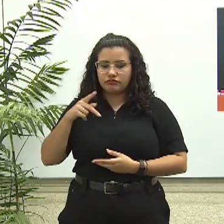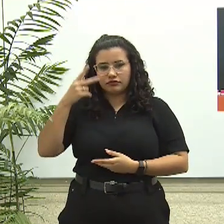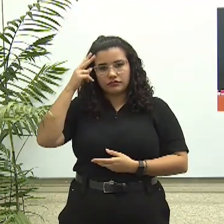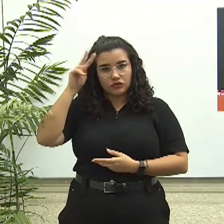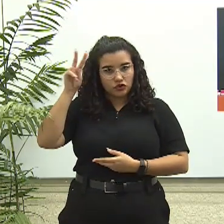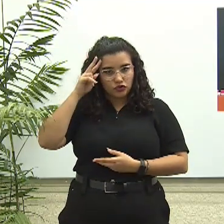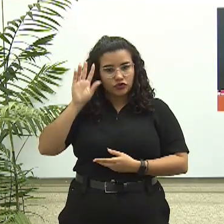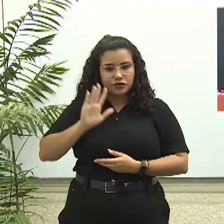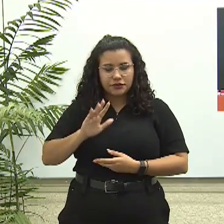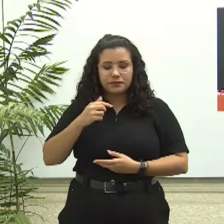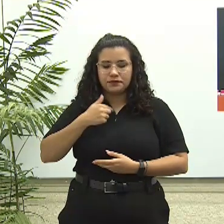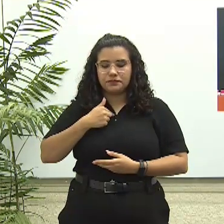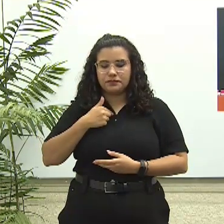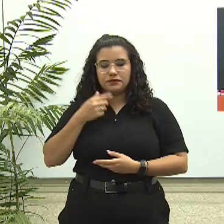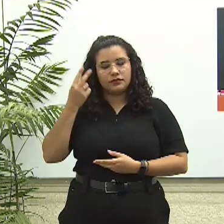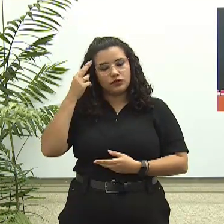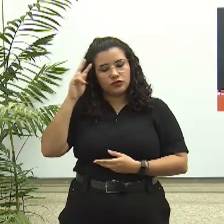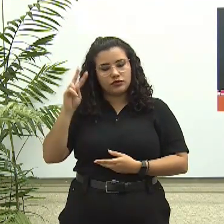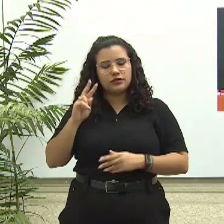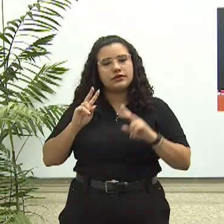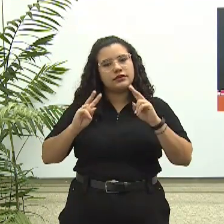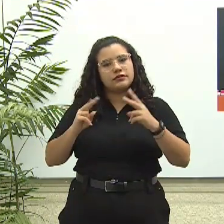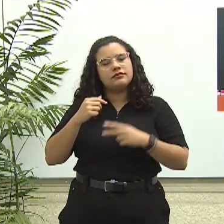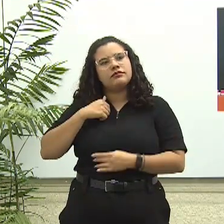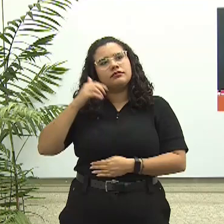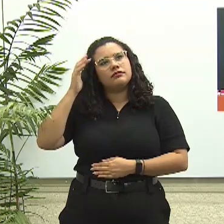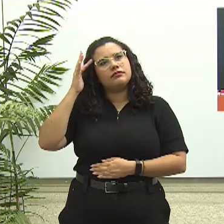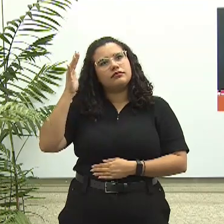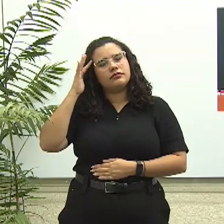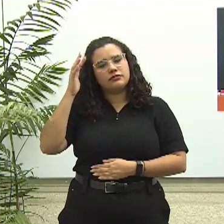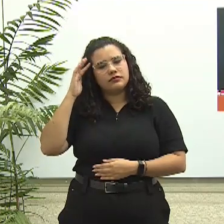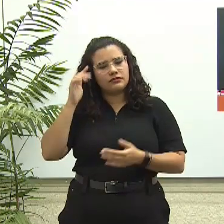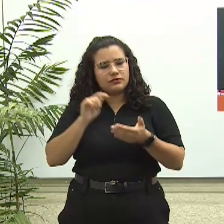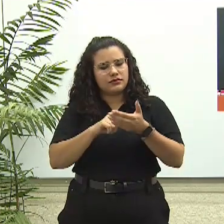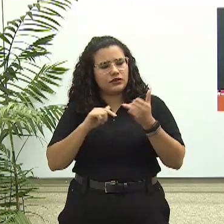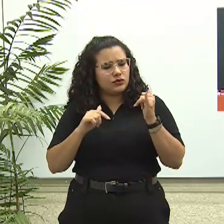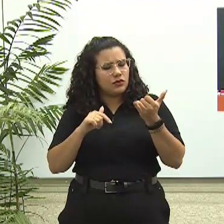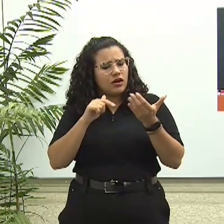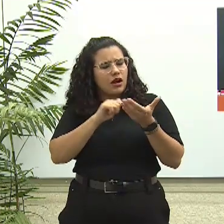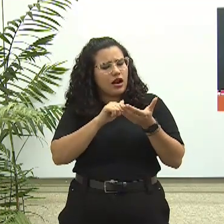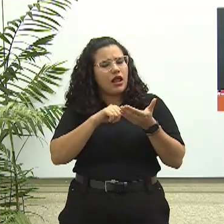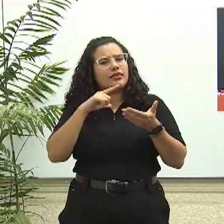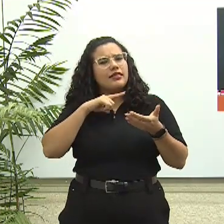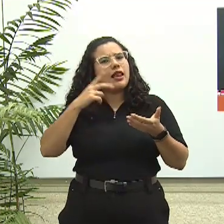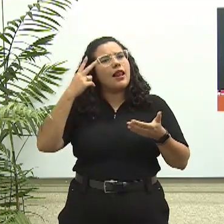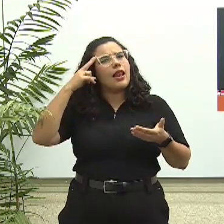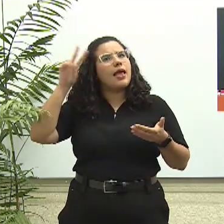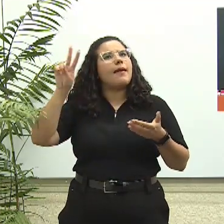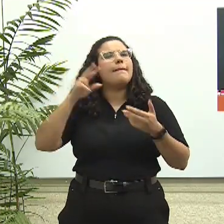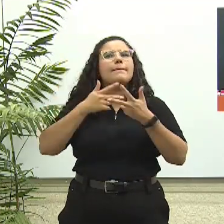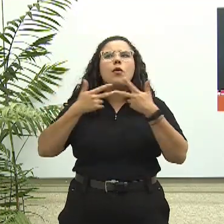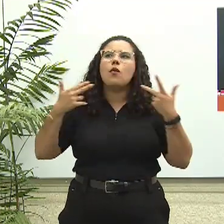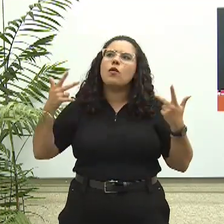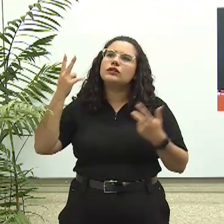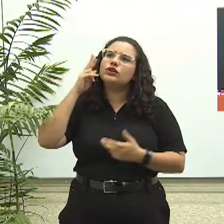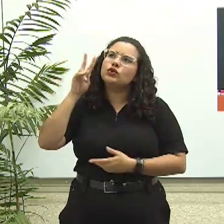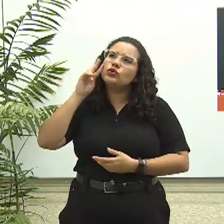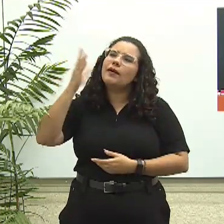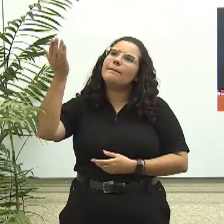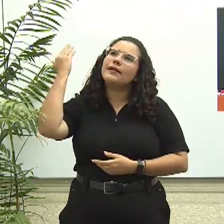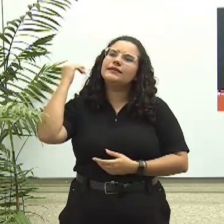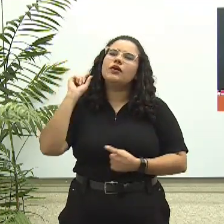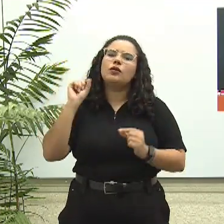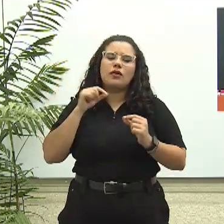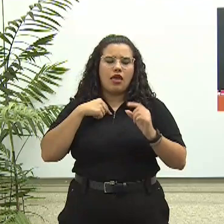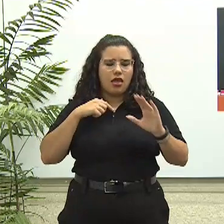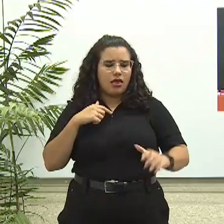sou Historiador eu sempre fiquei pensando o que que lembra isso aqui na história essa manipulação essa coisa de pegar